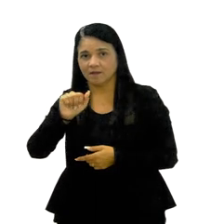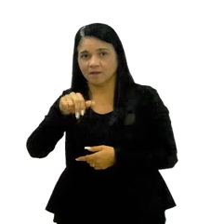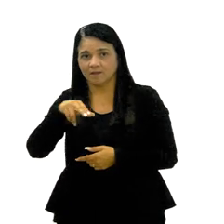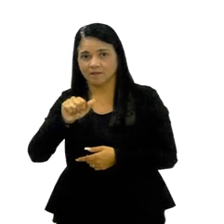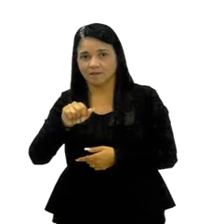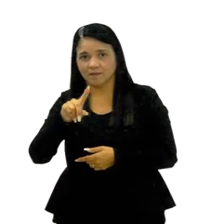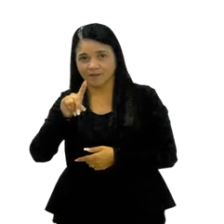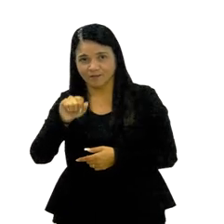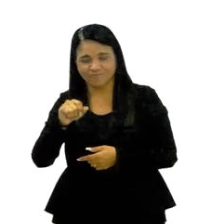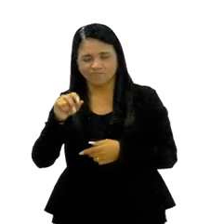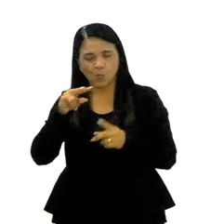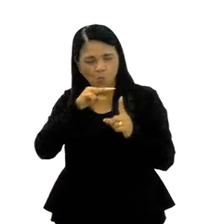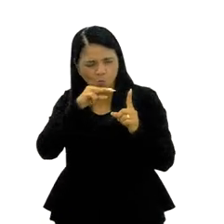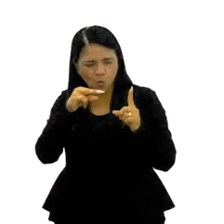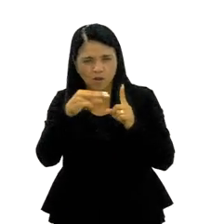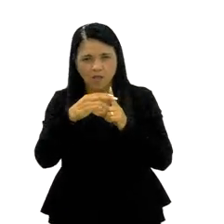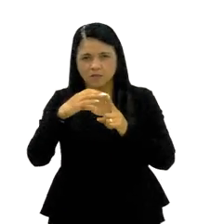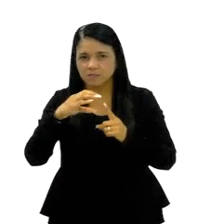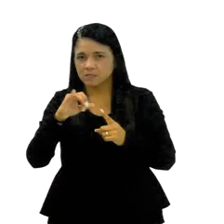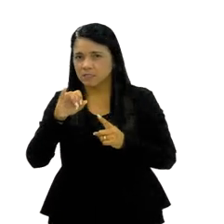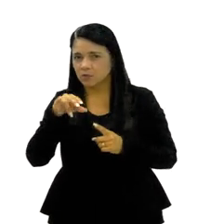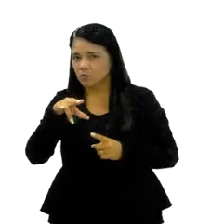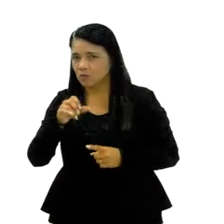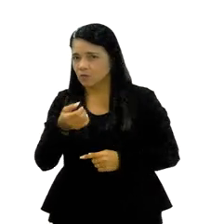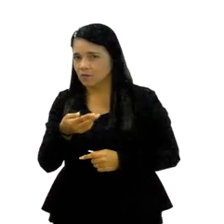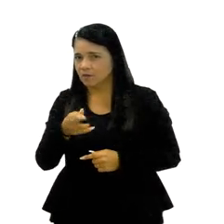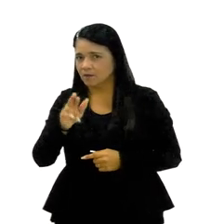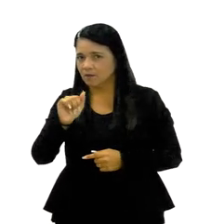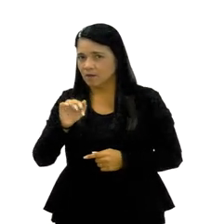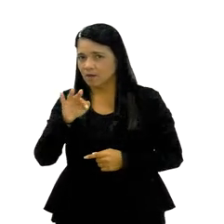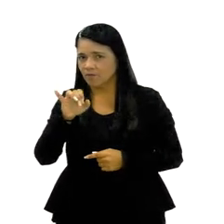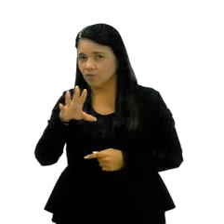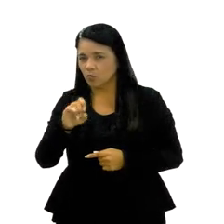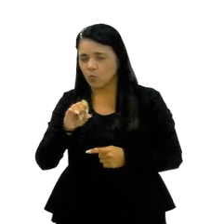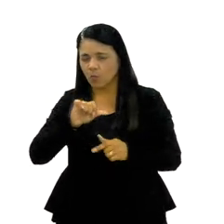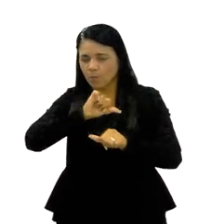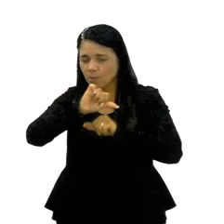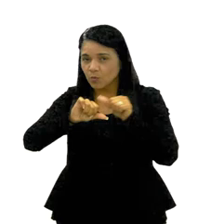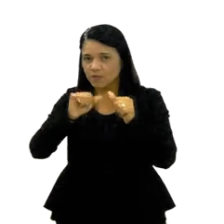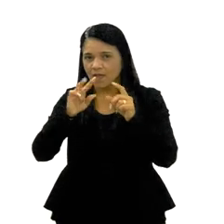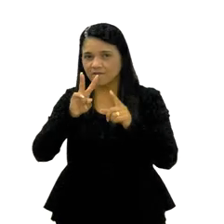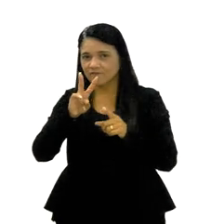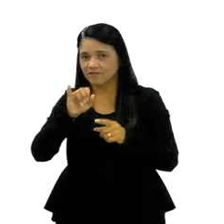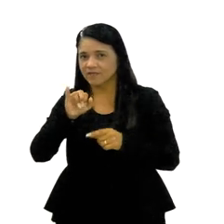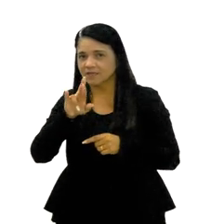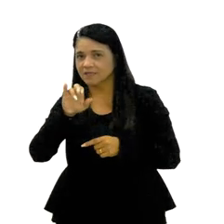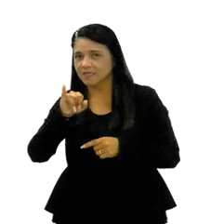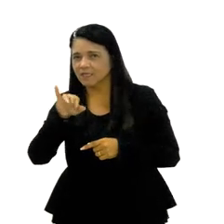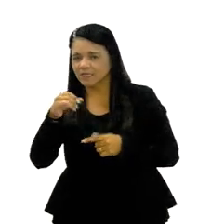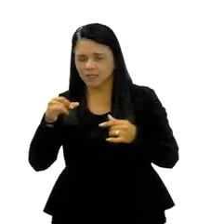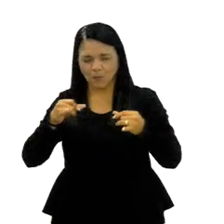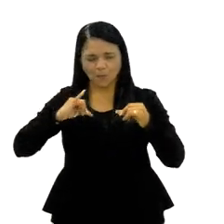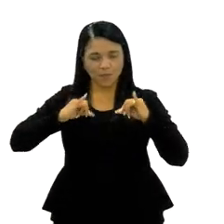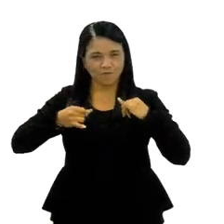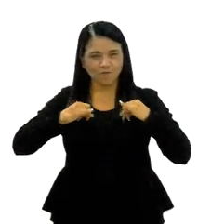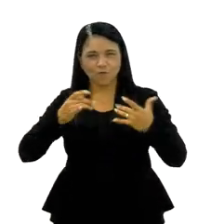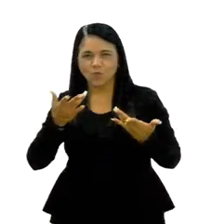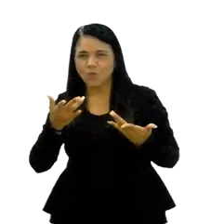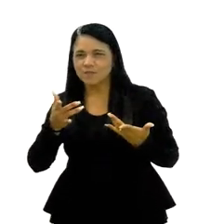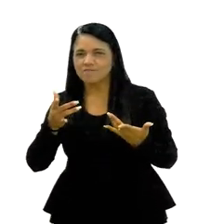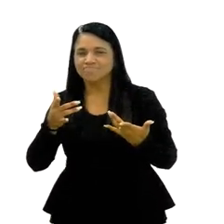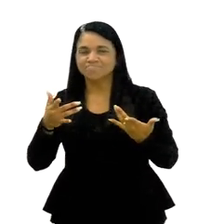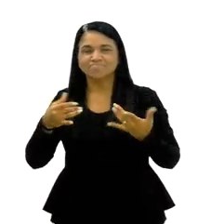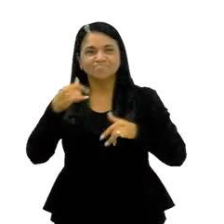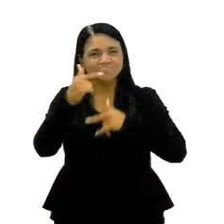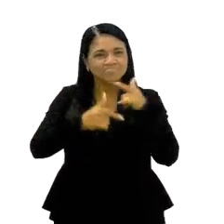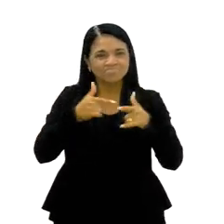veio com um olhar meio que cenográfico para fazermos as vitrines mudarem junto com as fragrâncias.